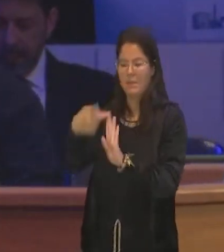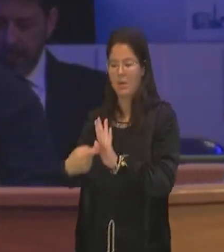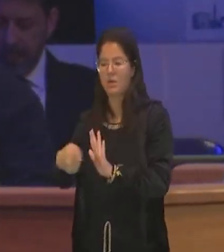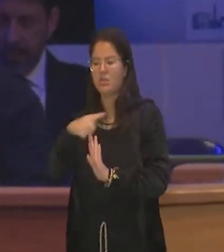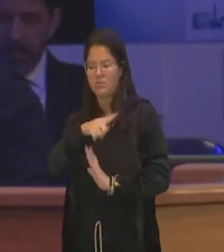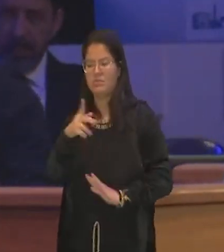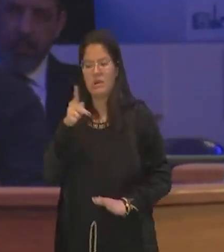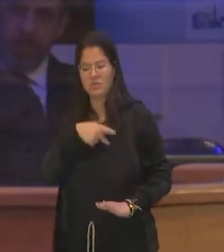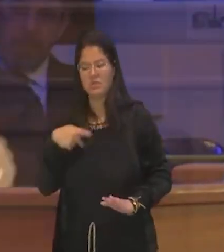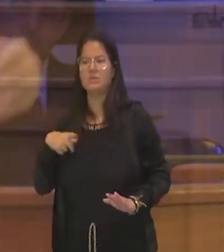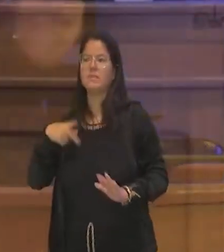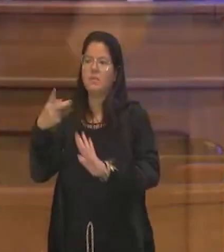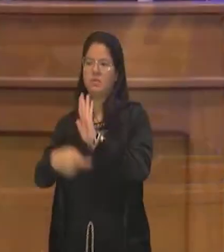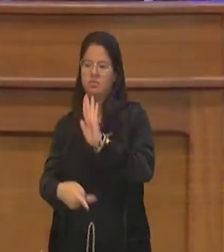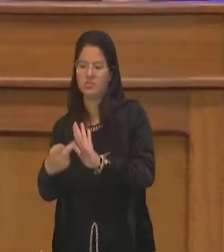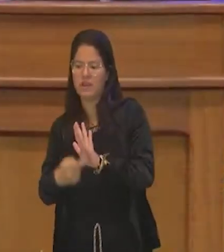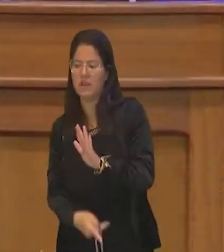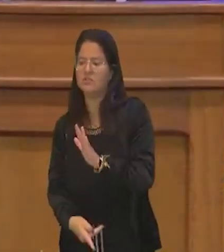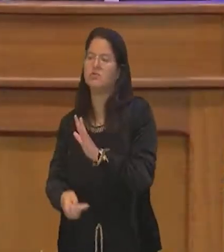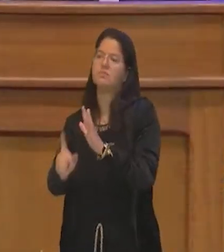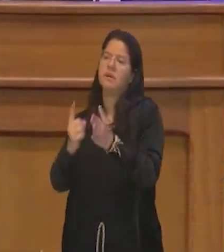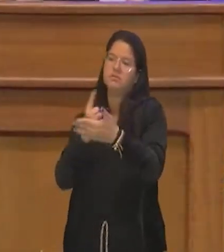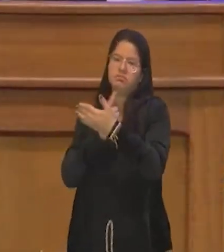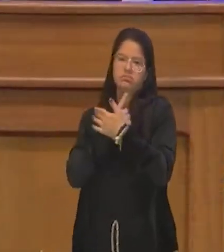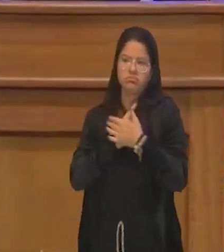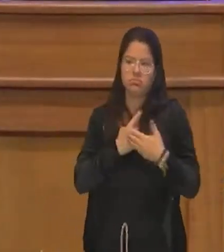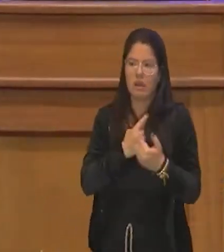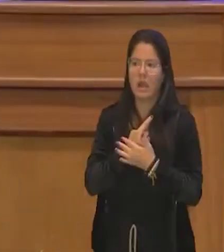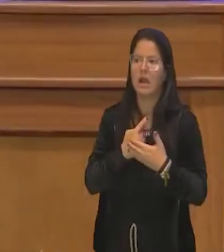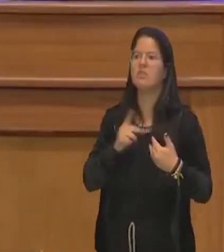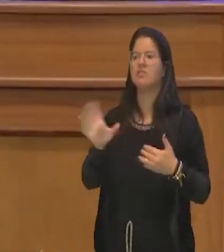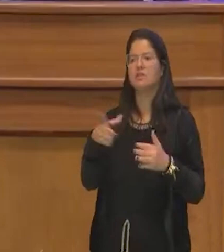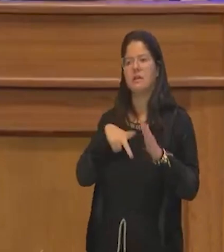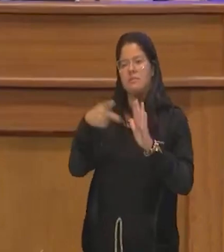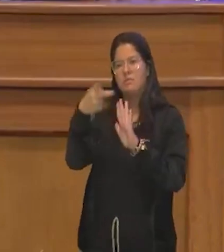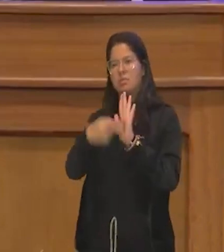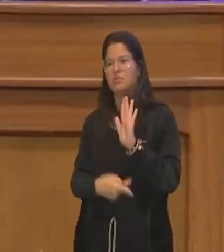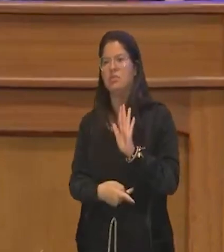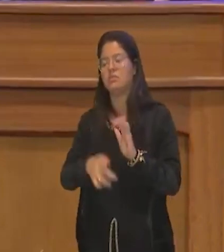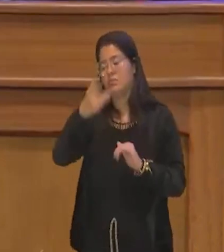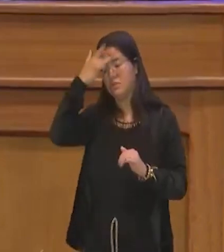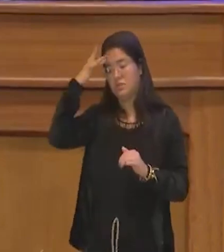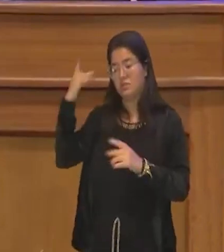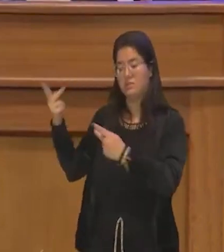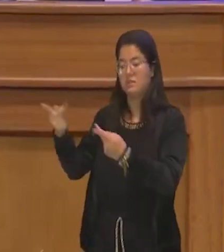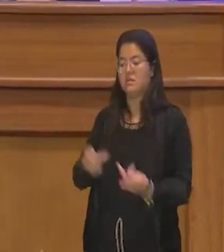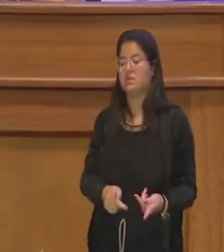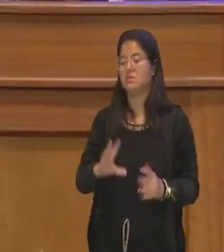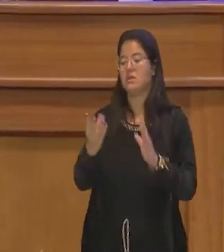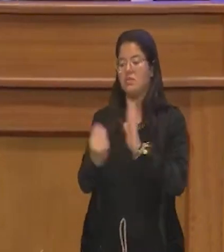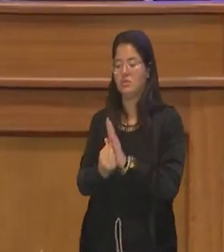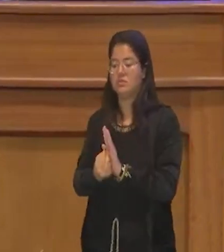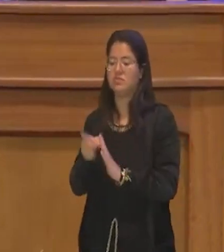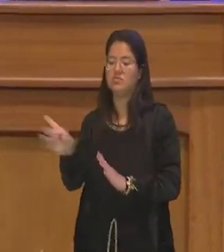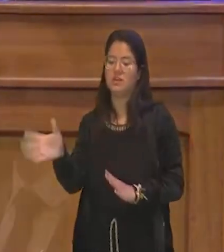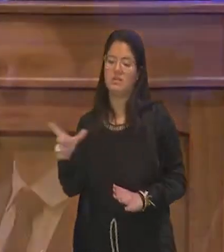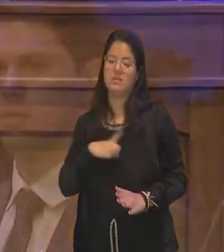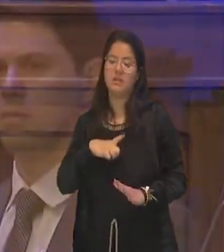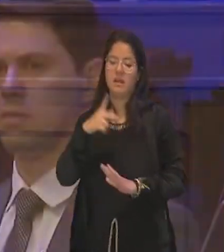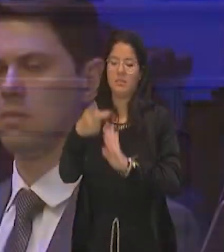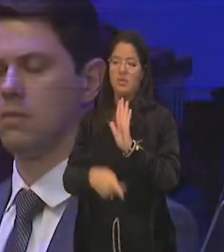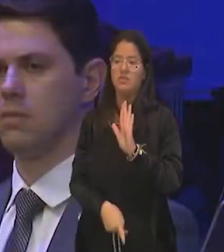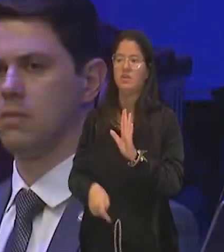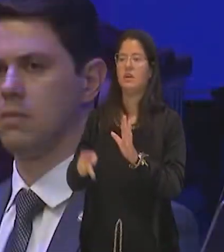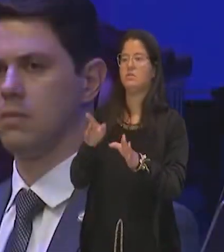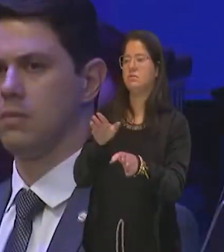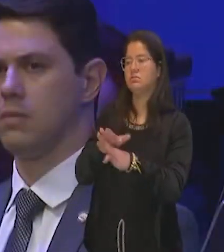acolhimento, ele já tem projetos para as pessoas que chegam na igreja, ele já tem projetos para as pessoas que são visitantes na igreja, ele já tem projetos para o